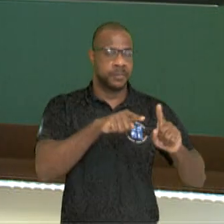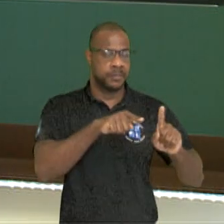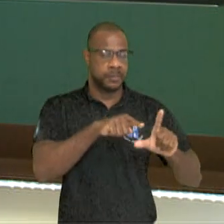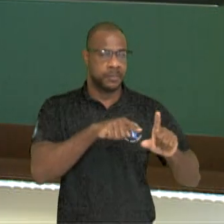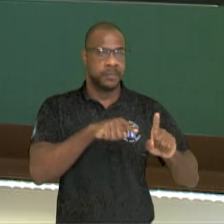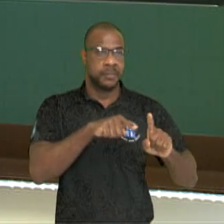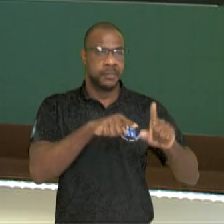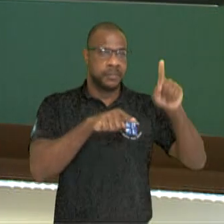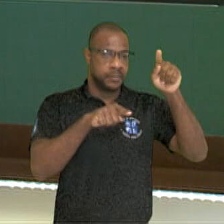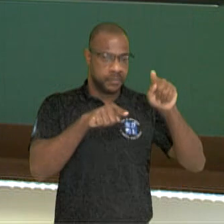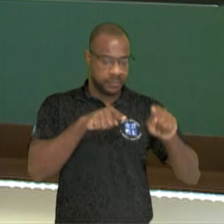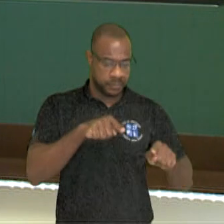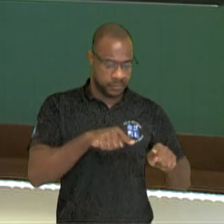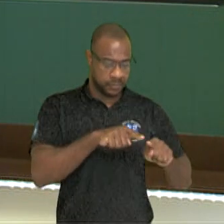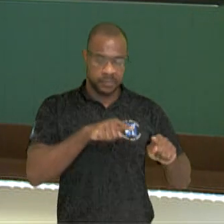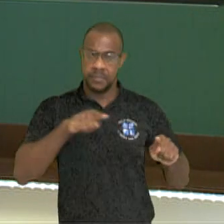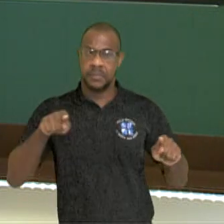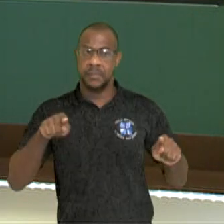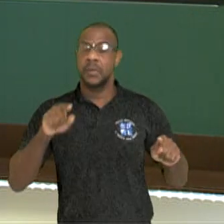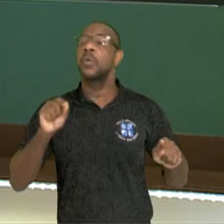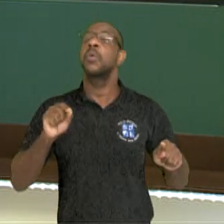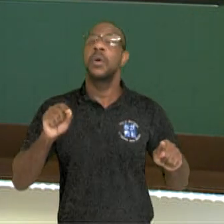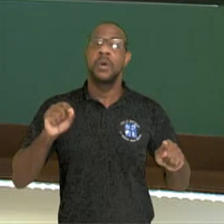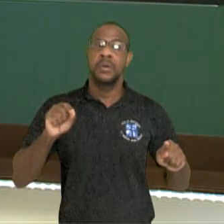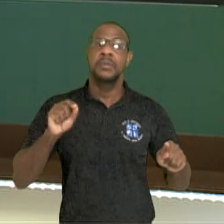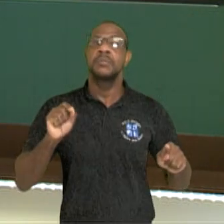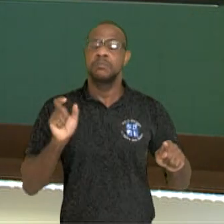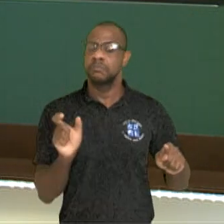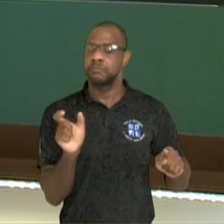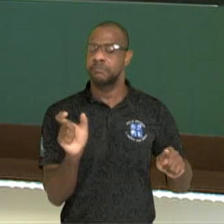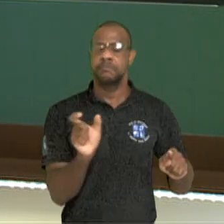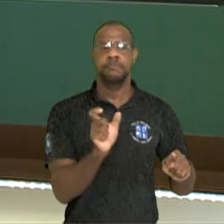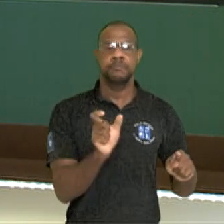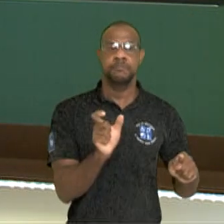quais são as variáveis, né? Quais são os termos que estão